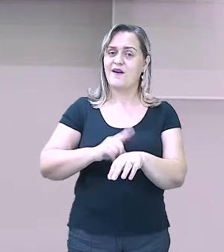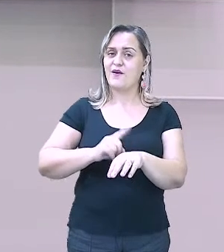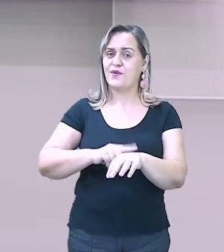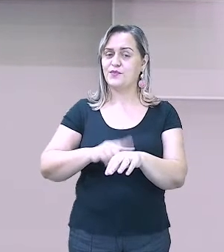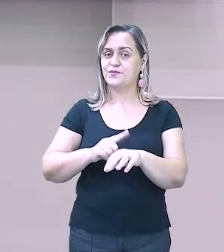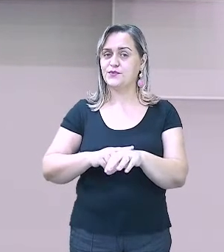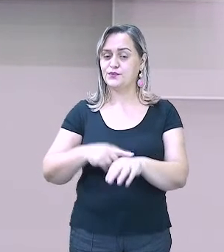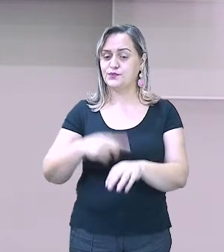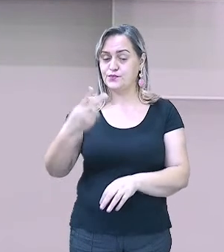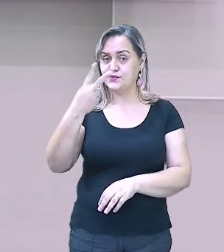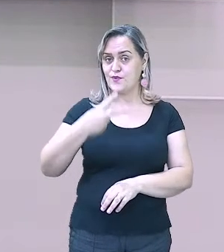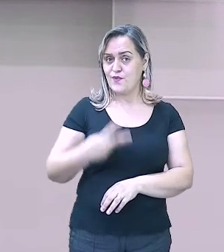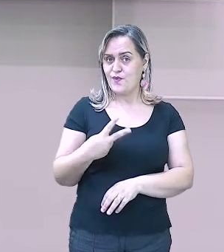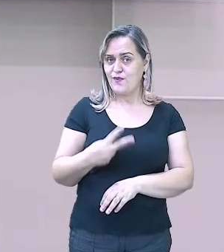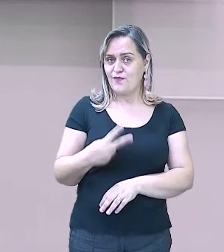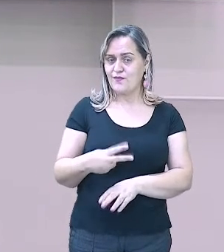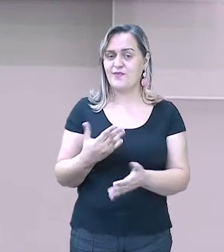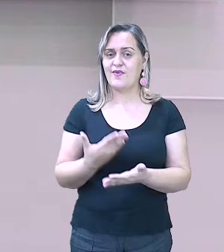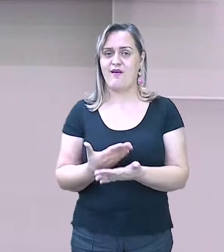segunda parte,